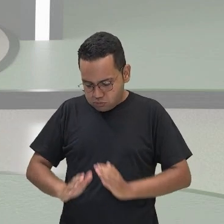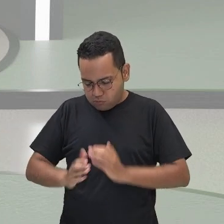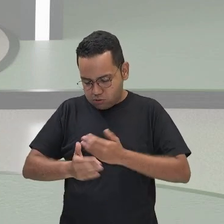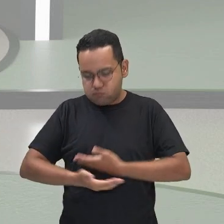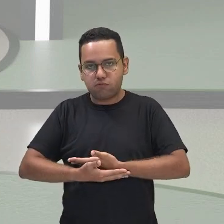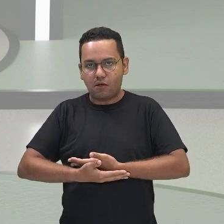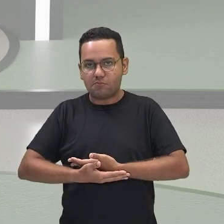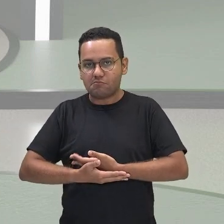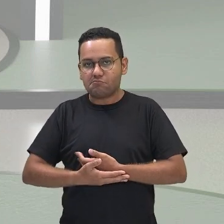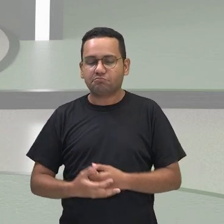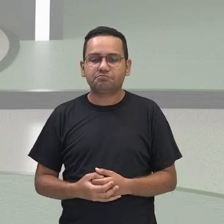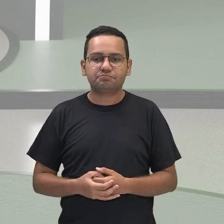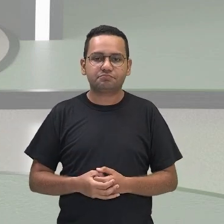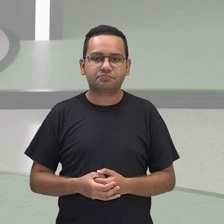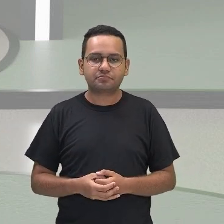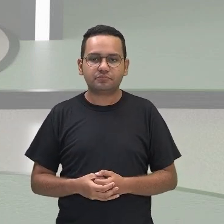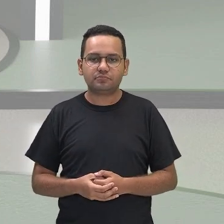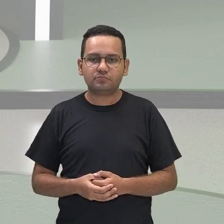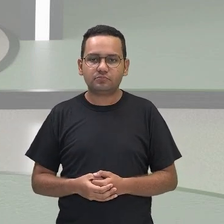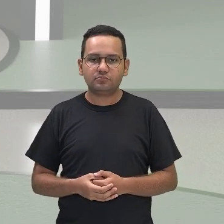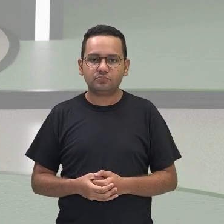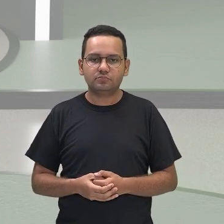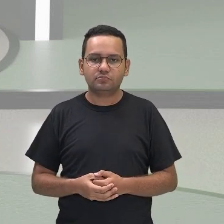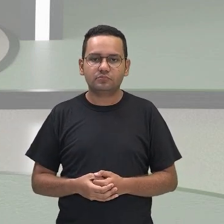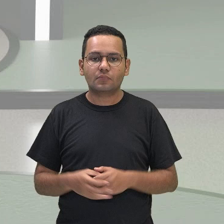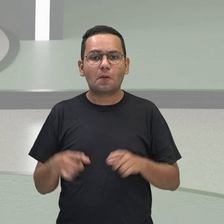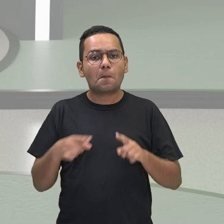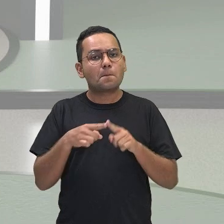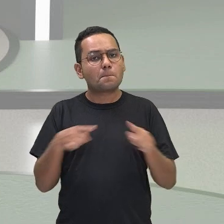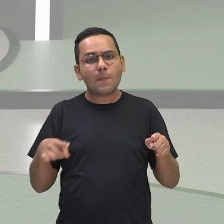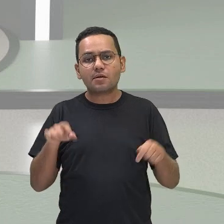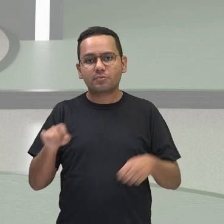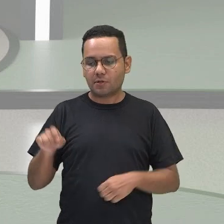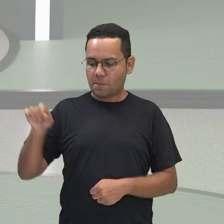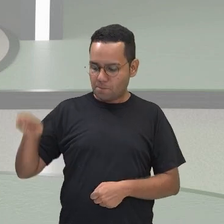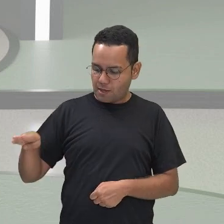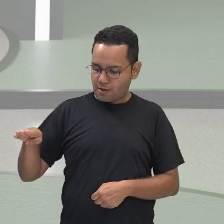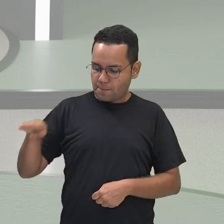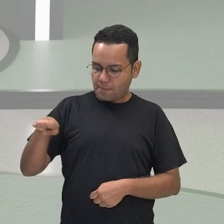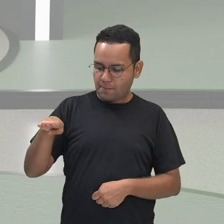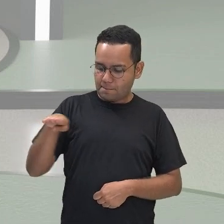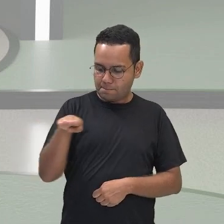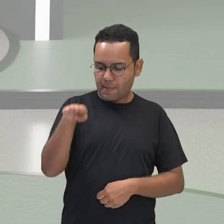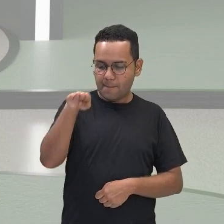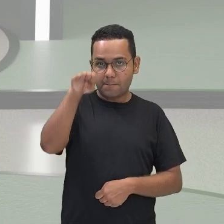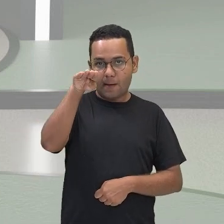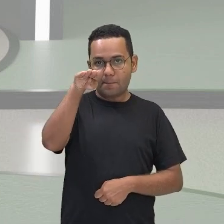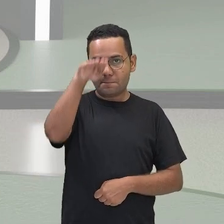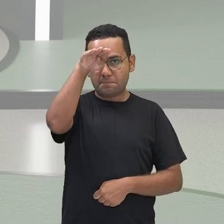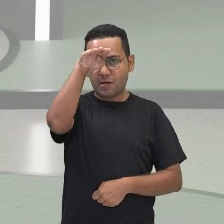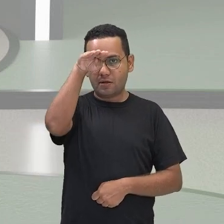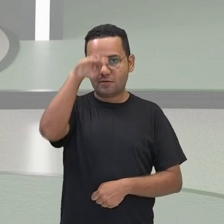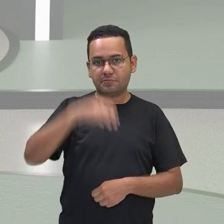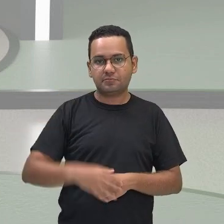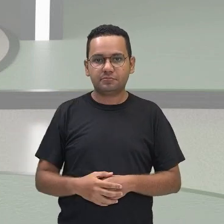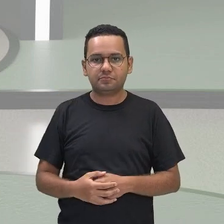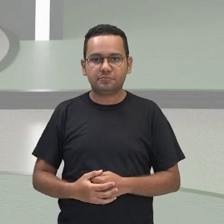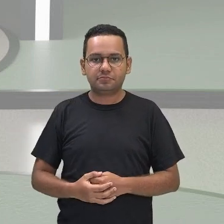parto. E ao longo da vida, conforme o crescimento, né, de